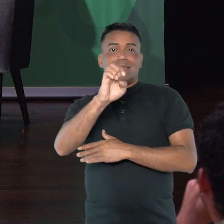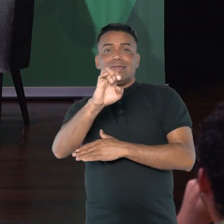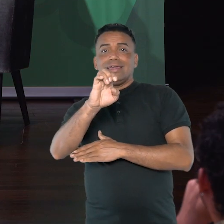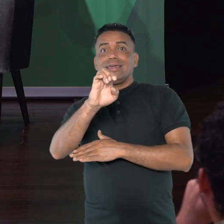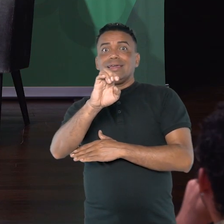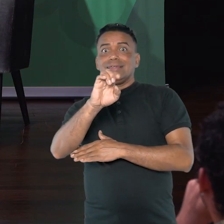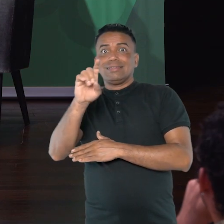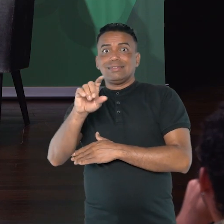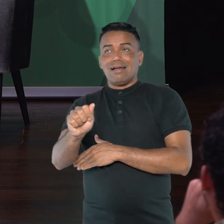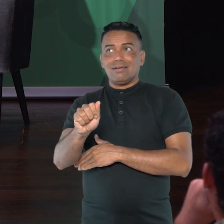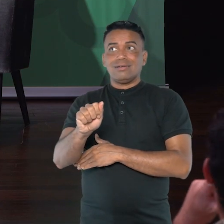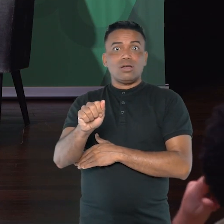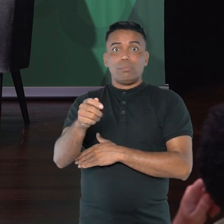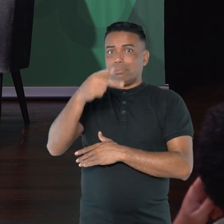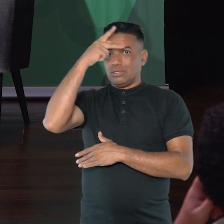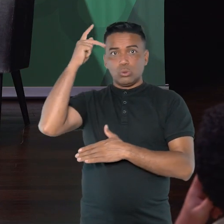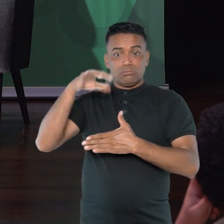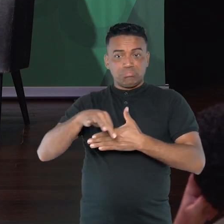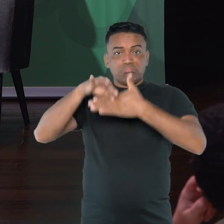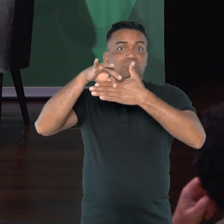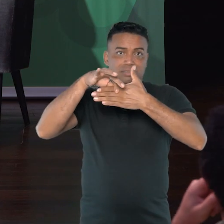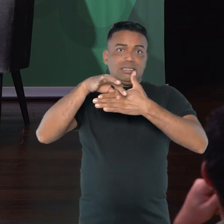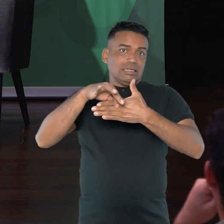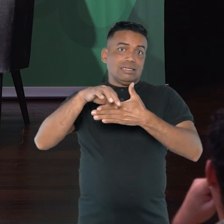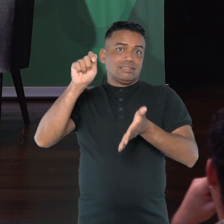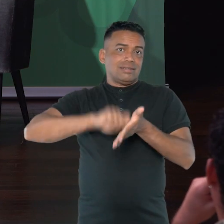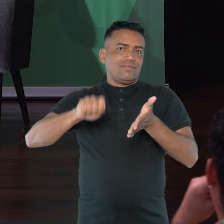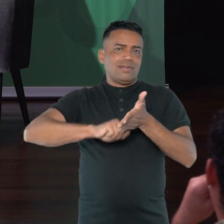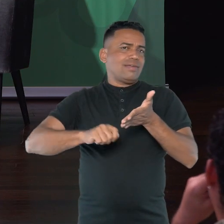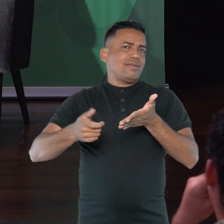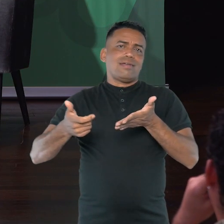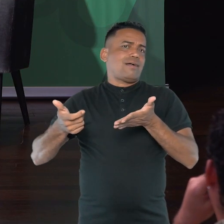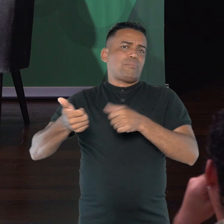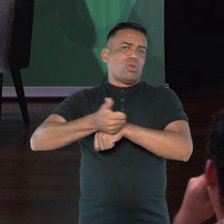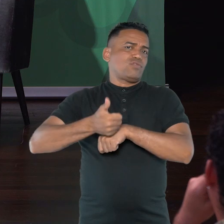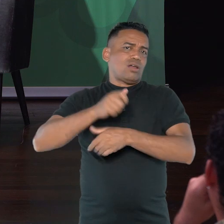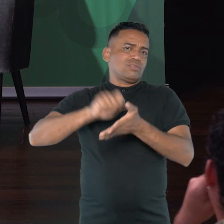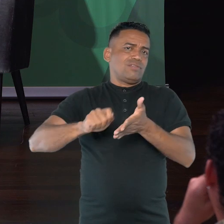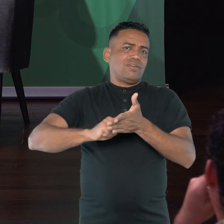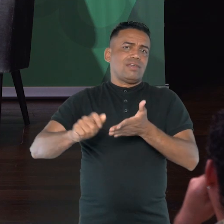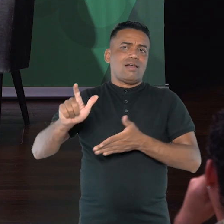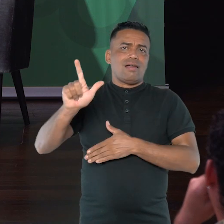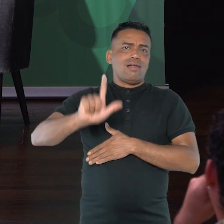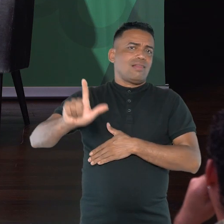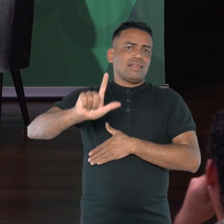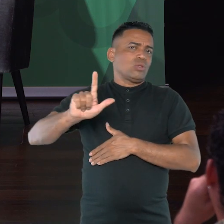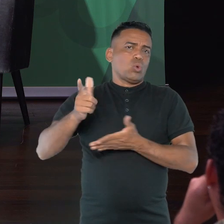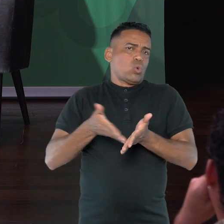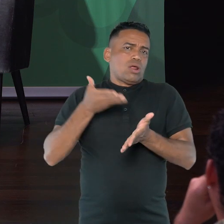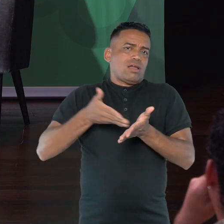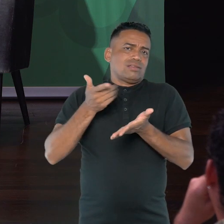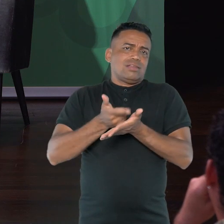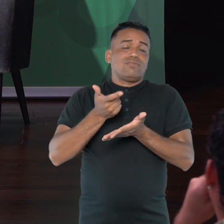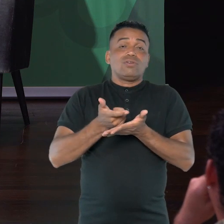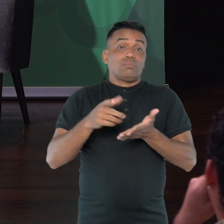autores de prestígio que escreviam livros de literatura, de alta literatura, mas escreviam sob pseudônimos, esses livrinhos,